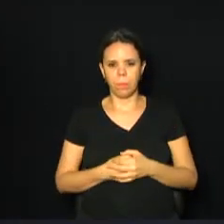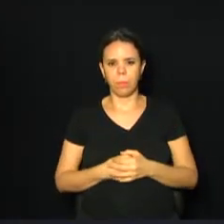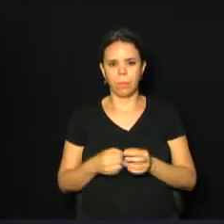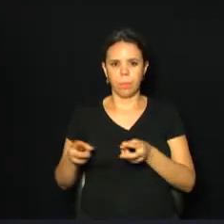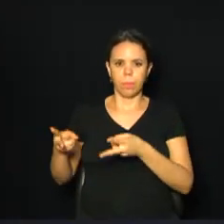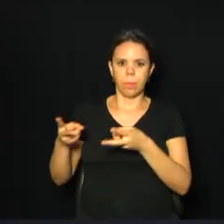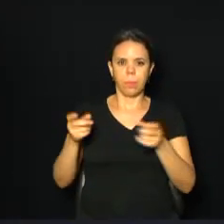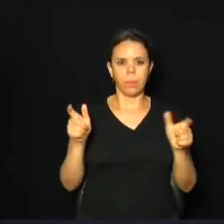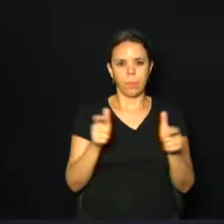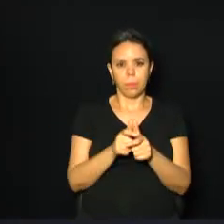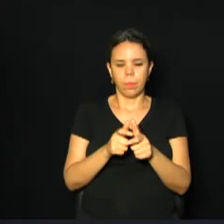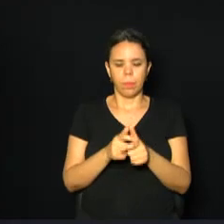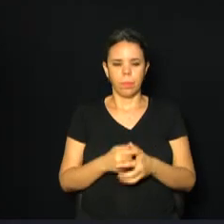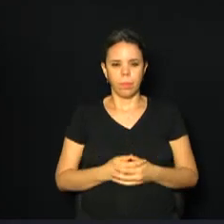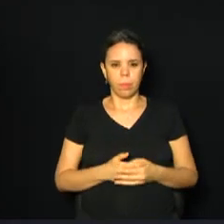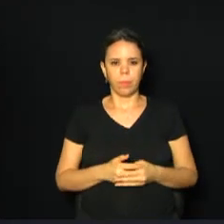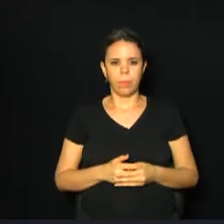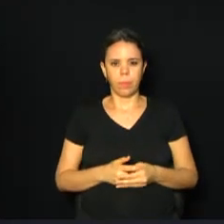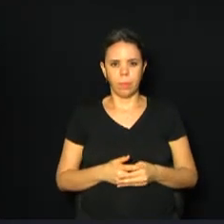que isso diminuiu bastante.